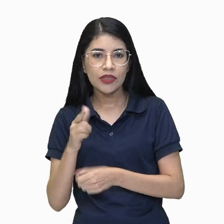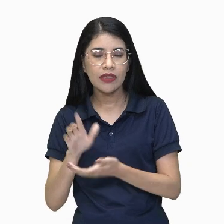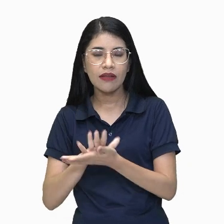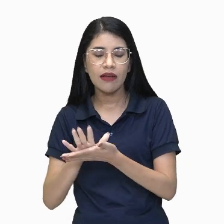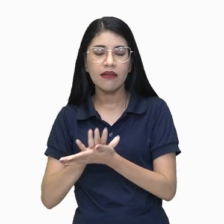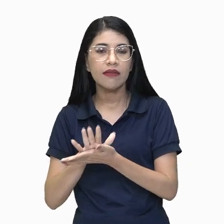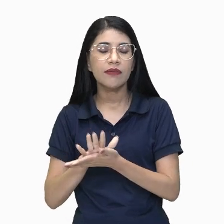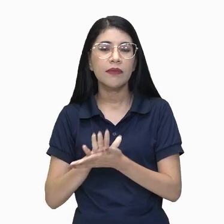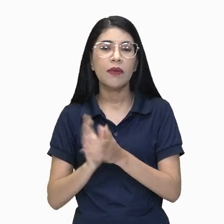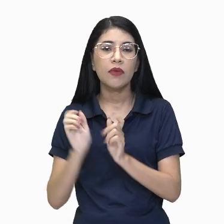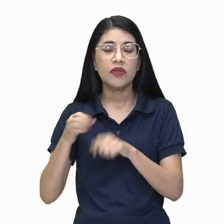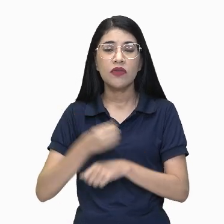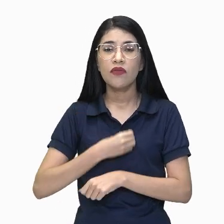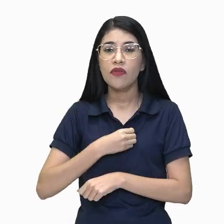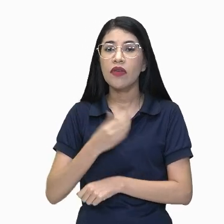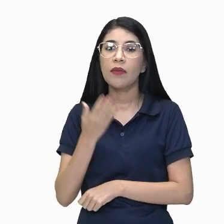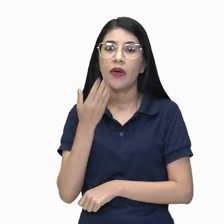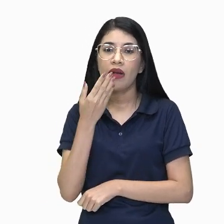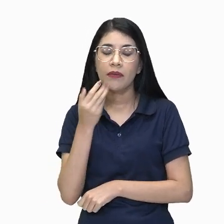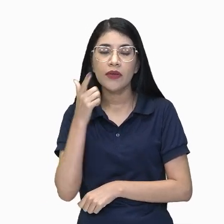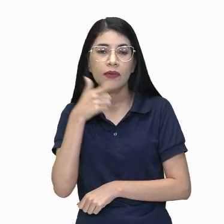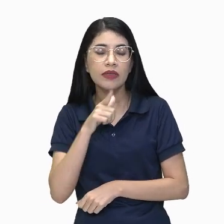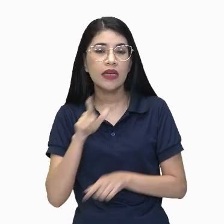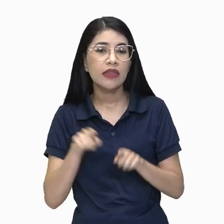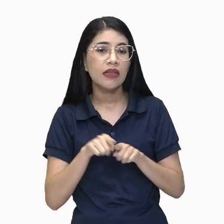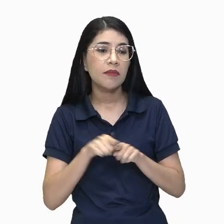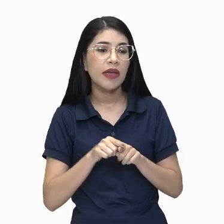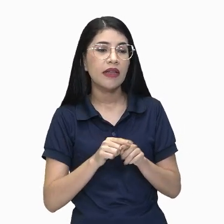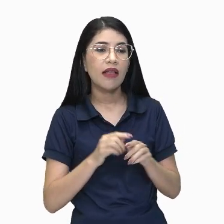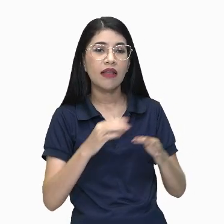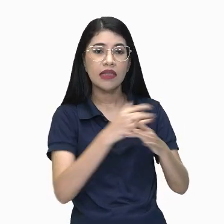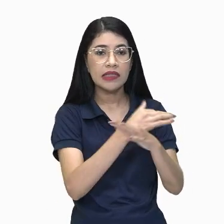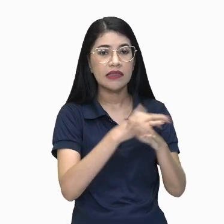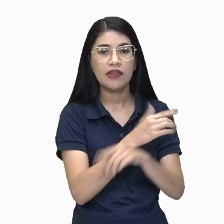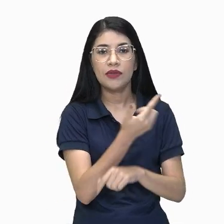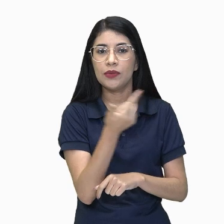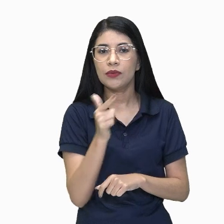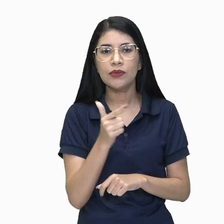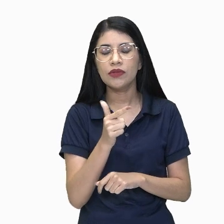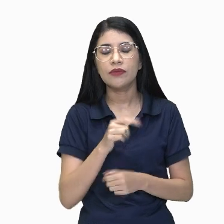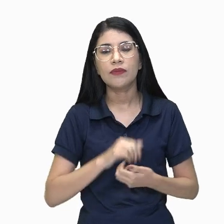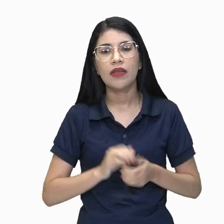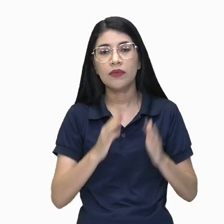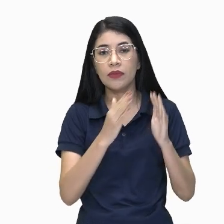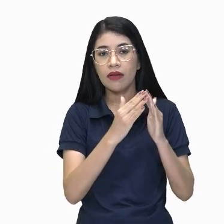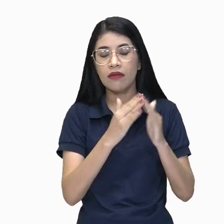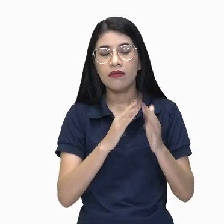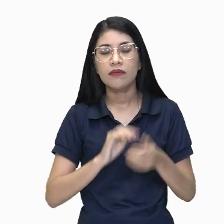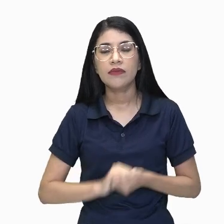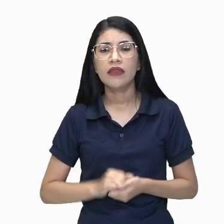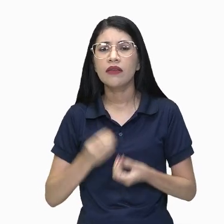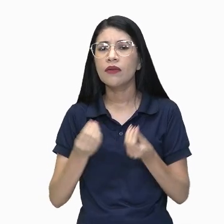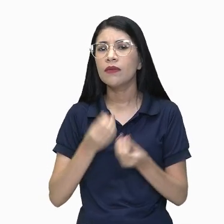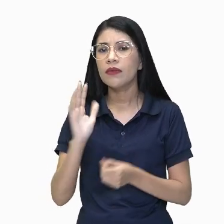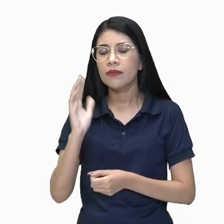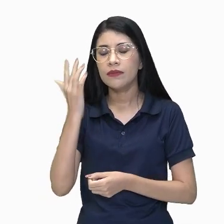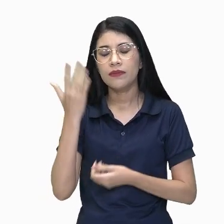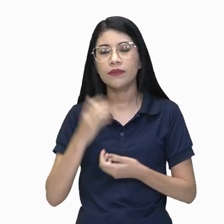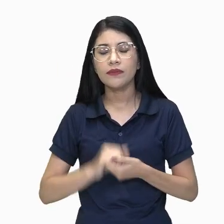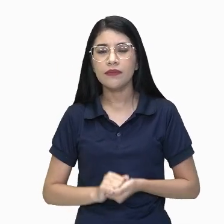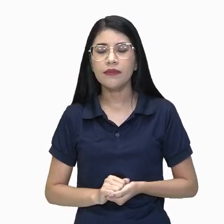viver dali do seu sustento, e nem na cidade. Então, o que nós vamos ver? O que vai acontecer? Vai